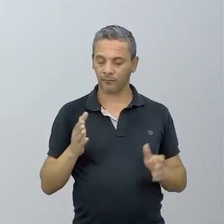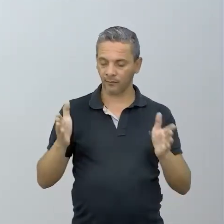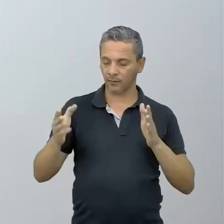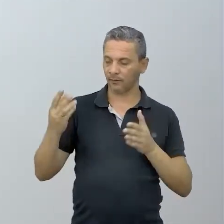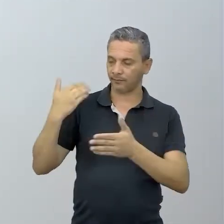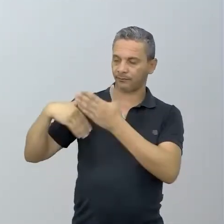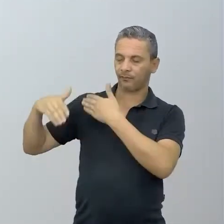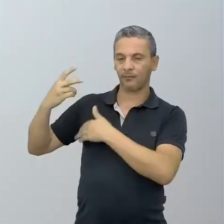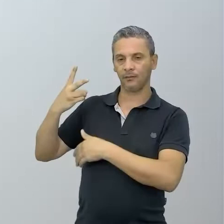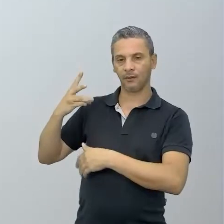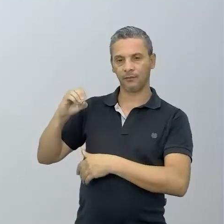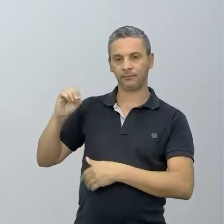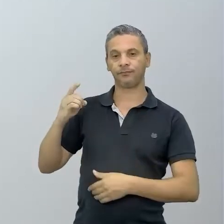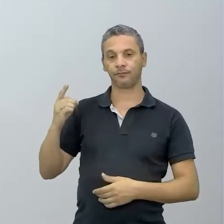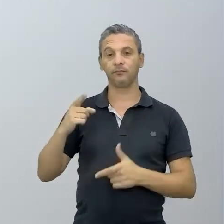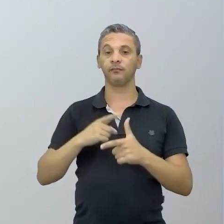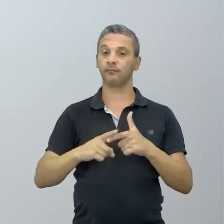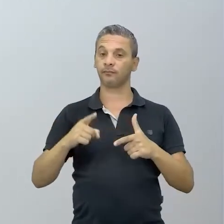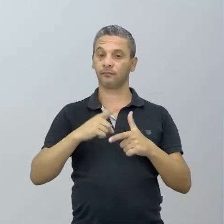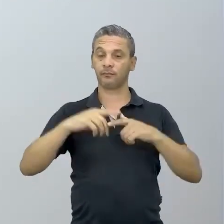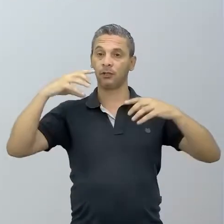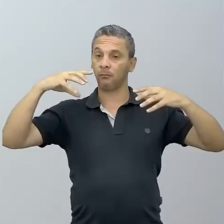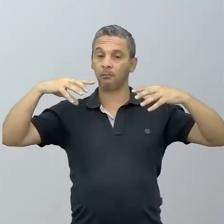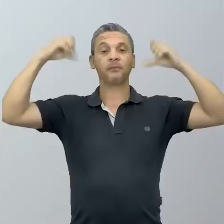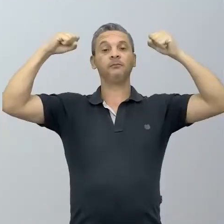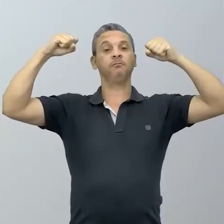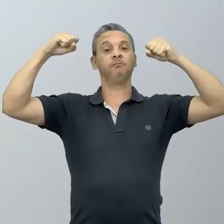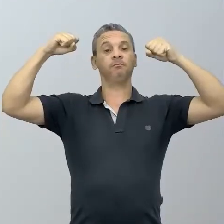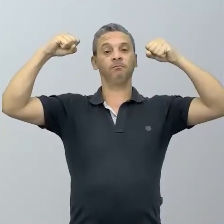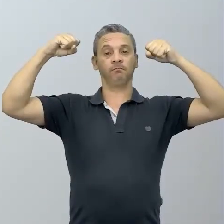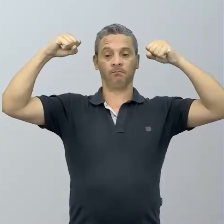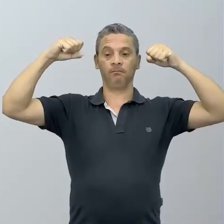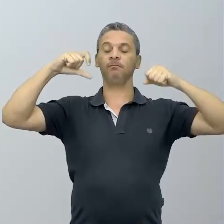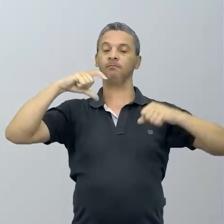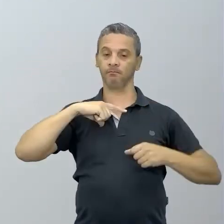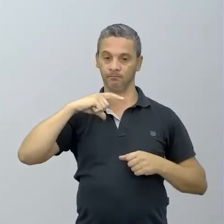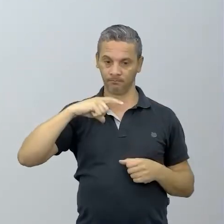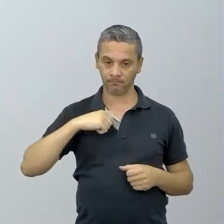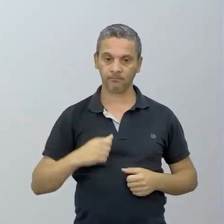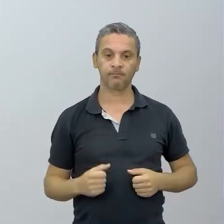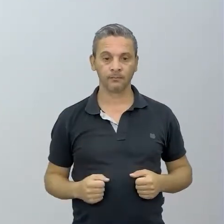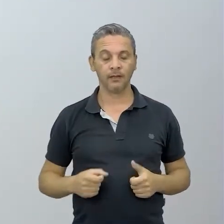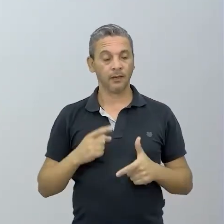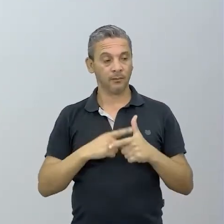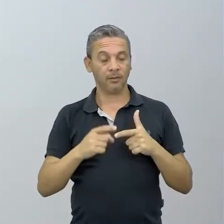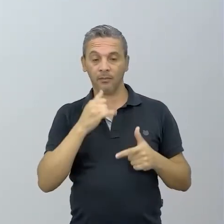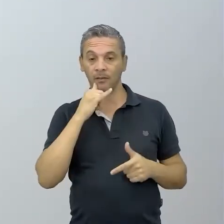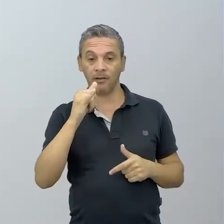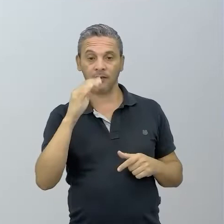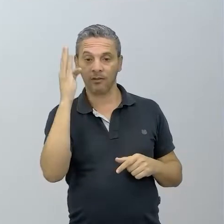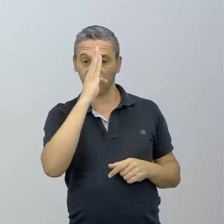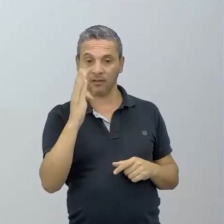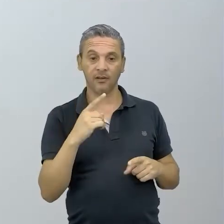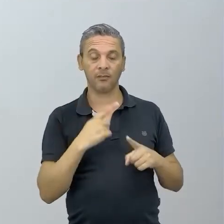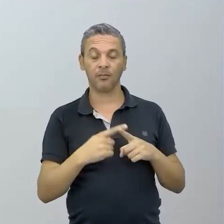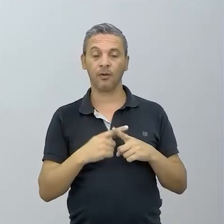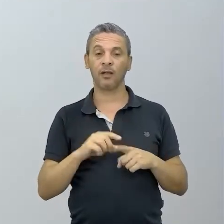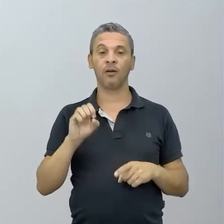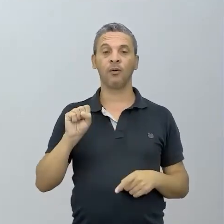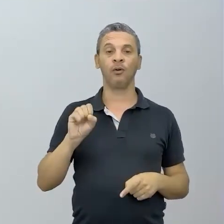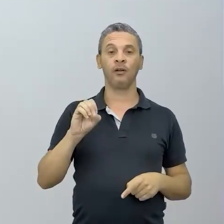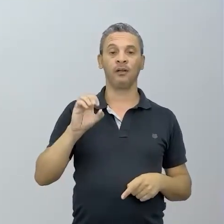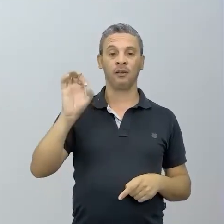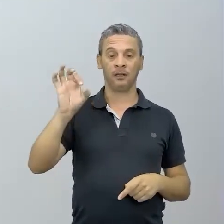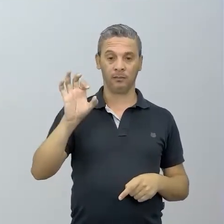2001, sofreu um apagão, um problema com a matriz energética brasileira, porque quase 80%